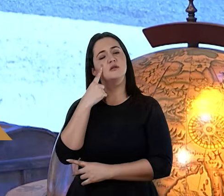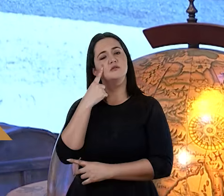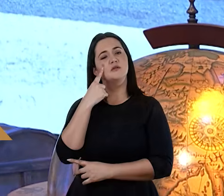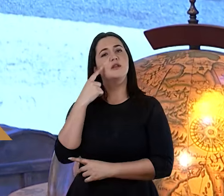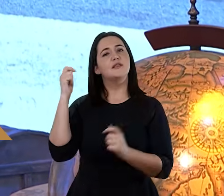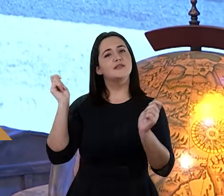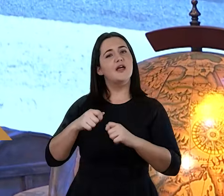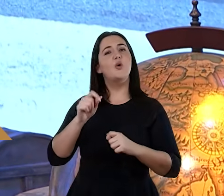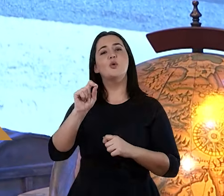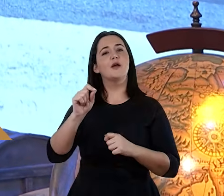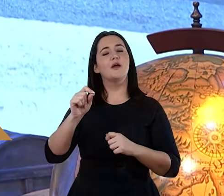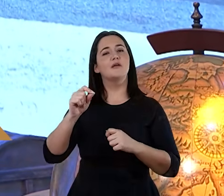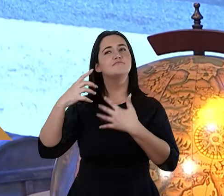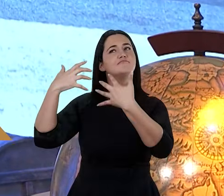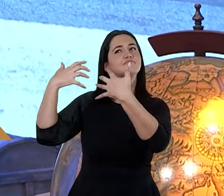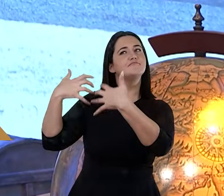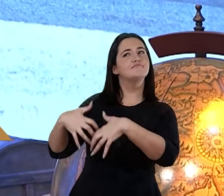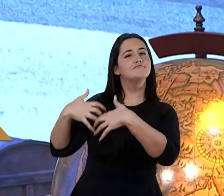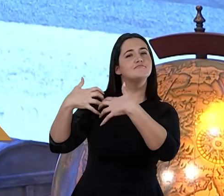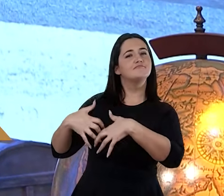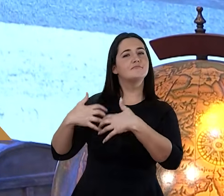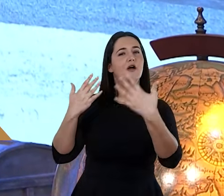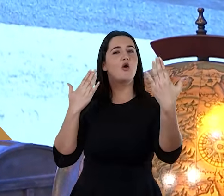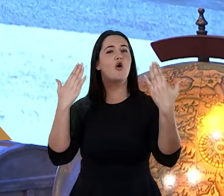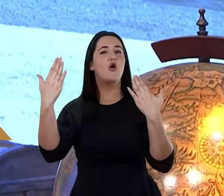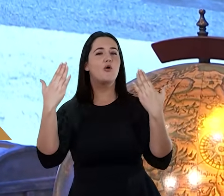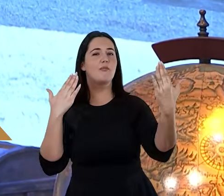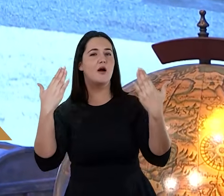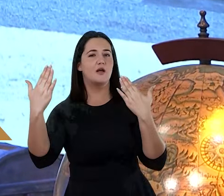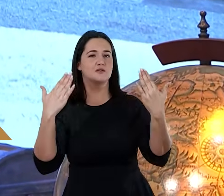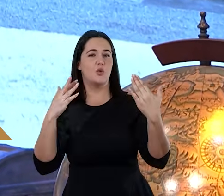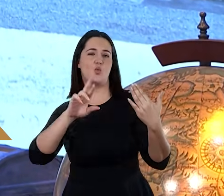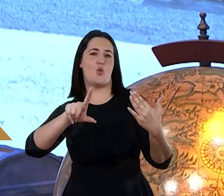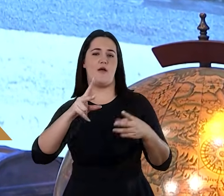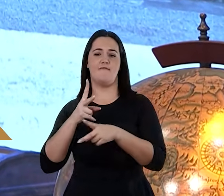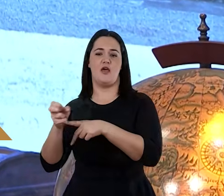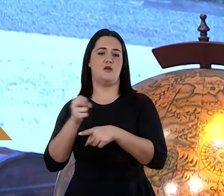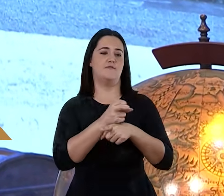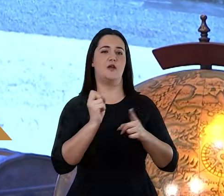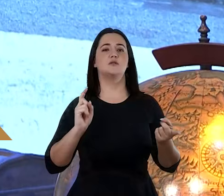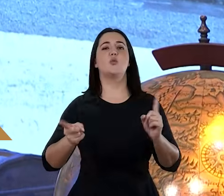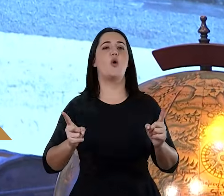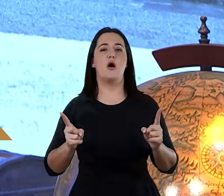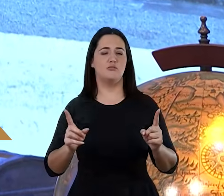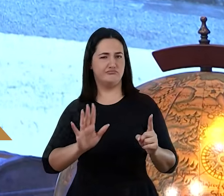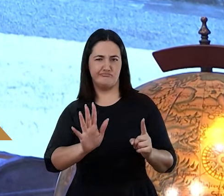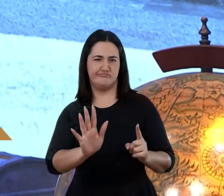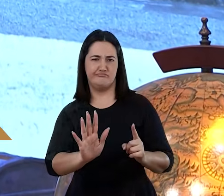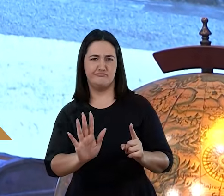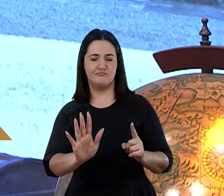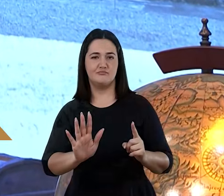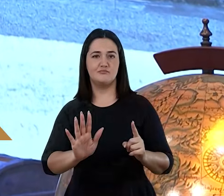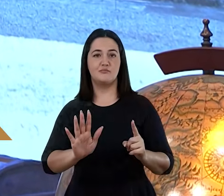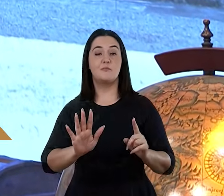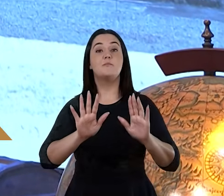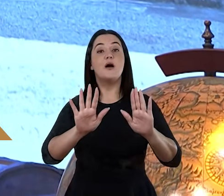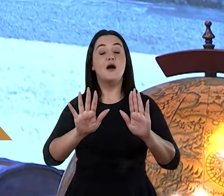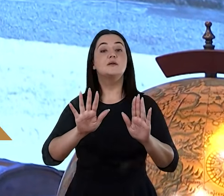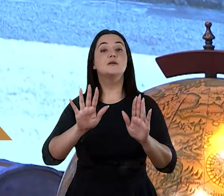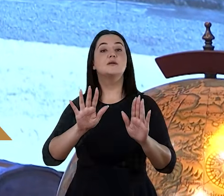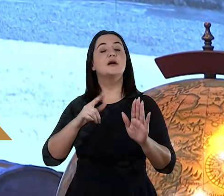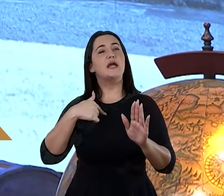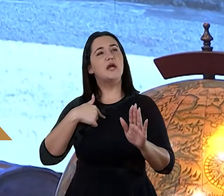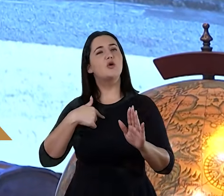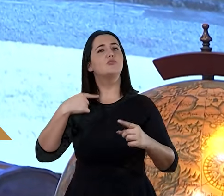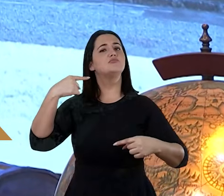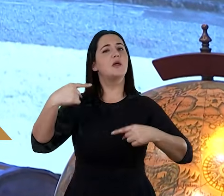a pergunta me leva para uma comparação não necessariamente de quem ganharia a batalha, Hércules ou Sansão,